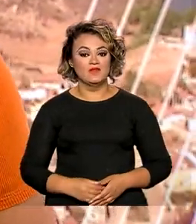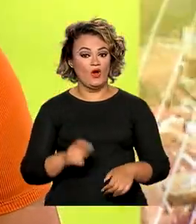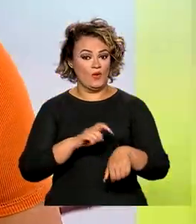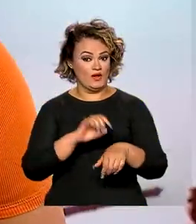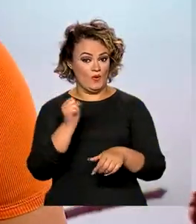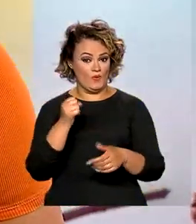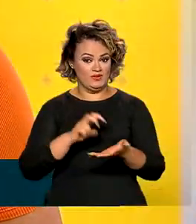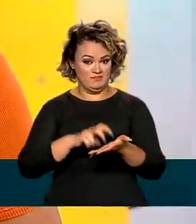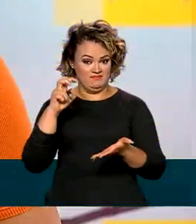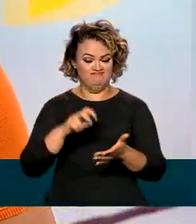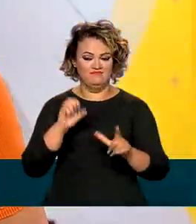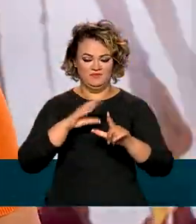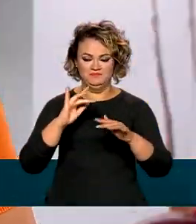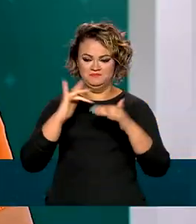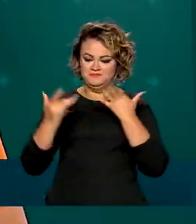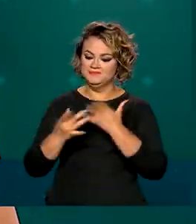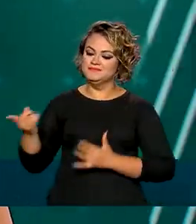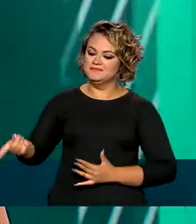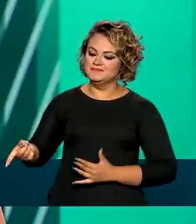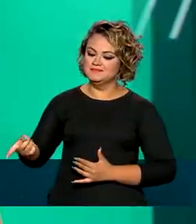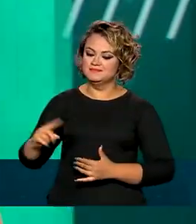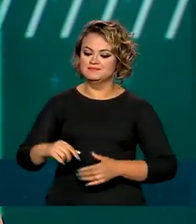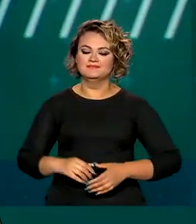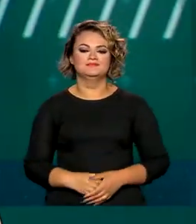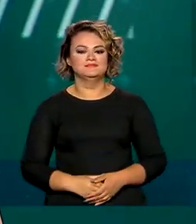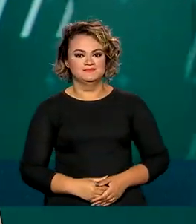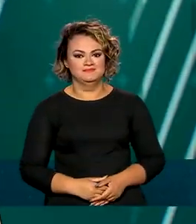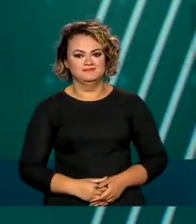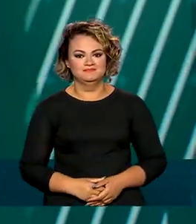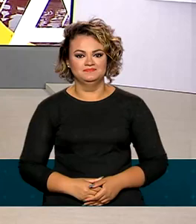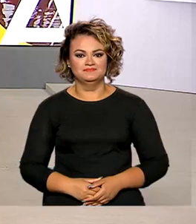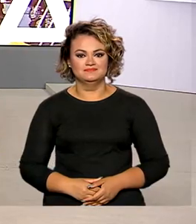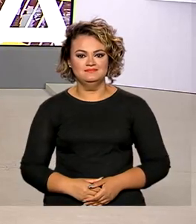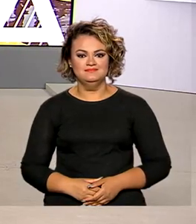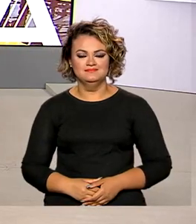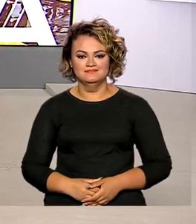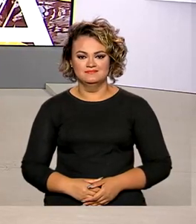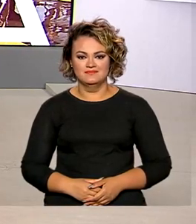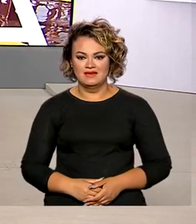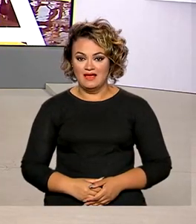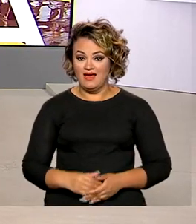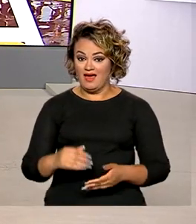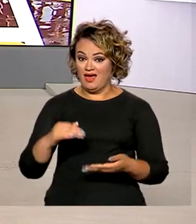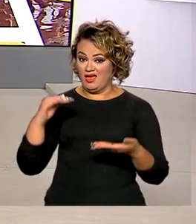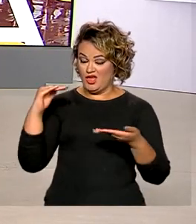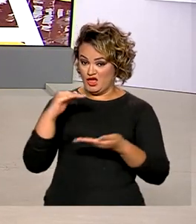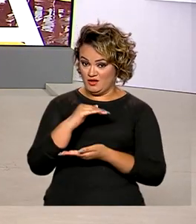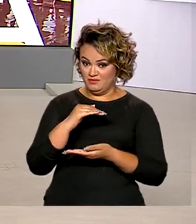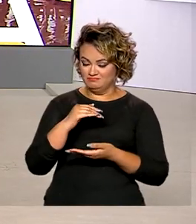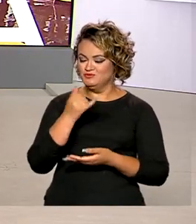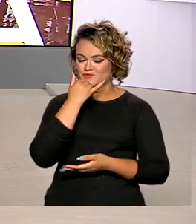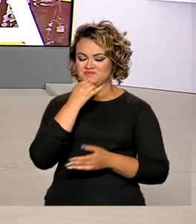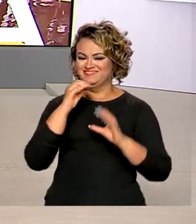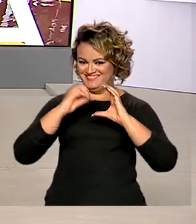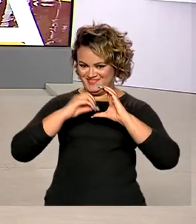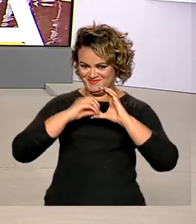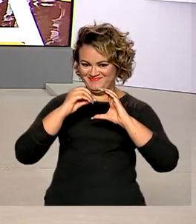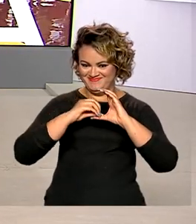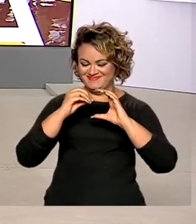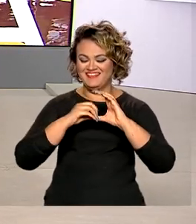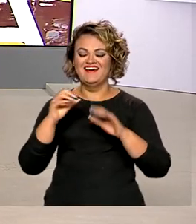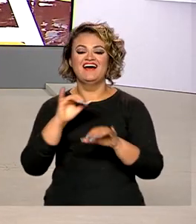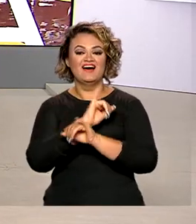8 horas da manhã estamos ao vivo também pelas redes sociais a agência nacional de telecomunicações